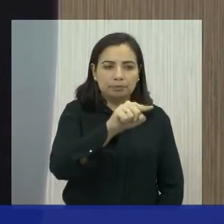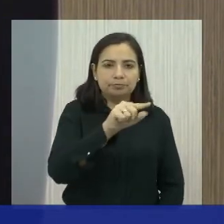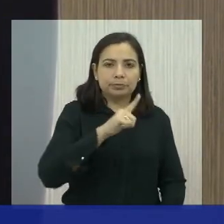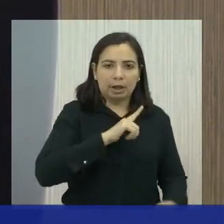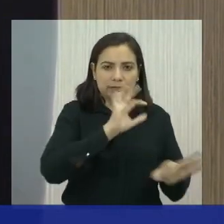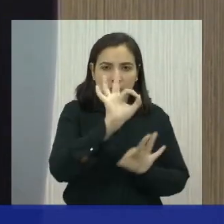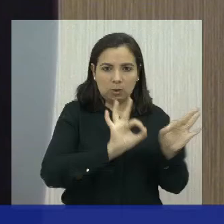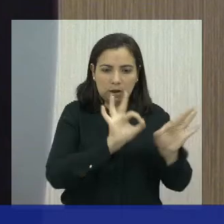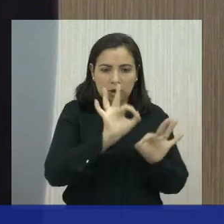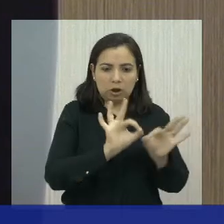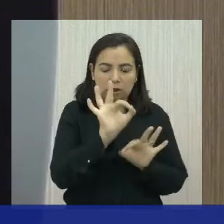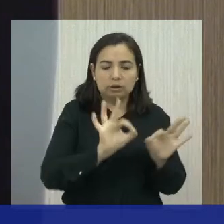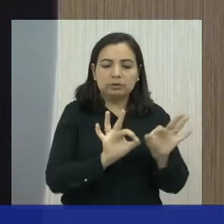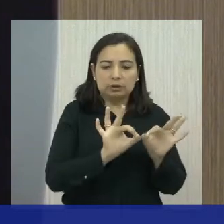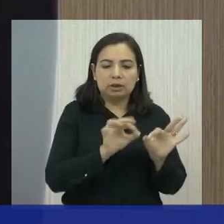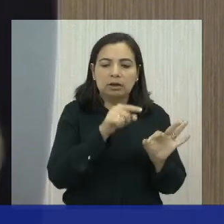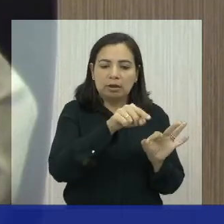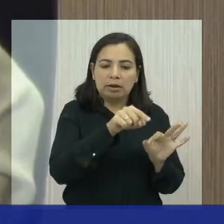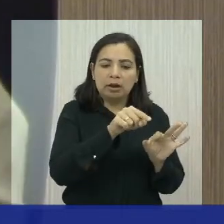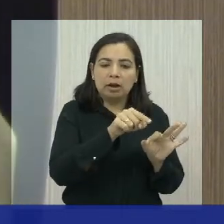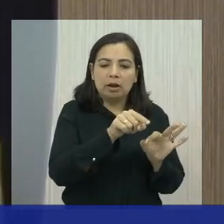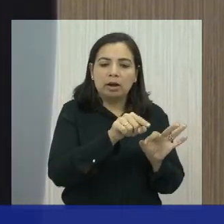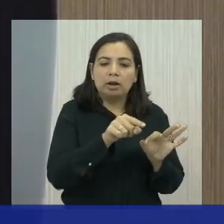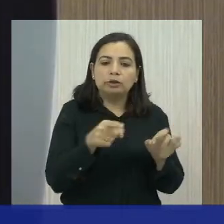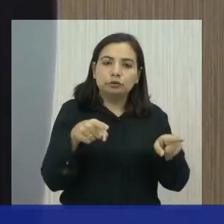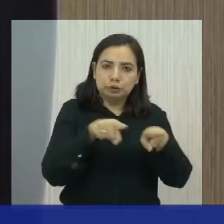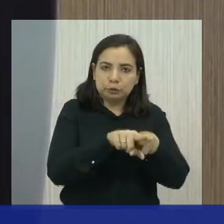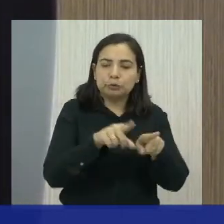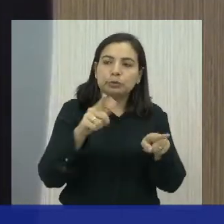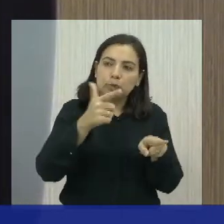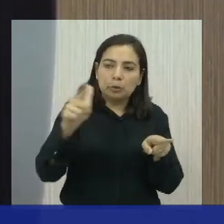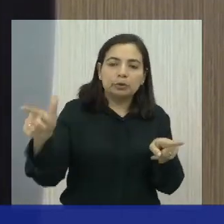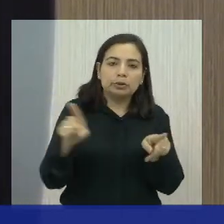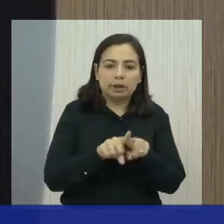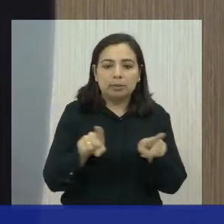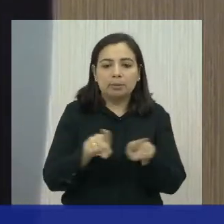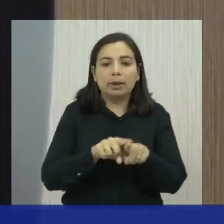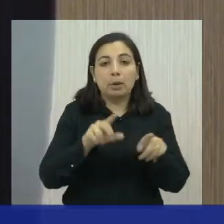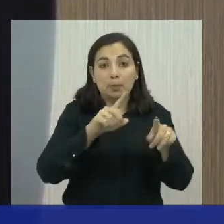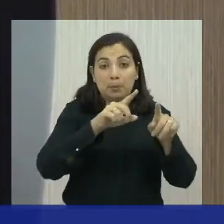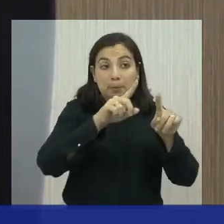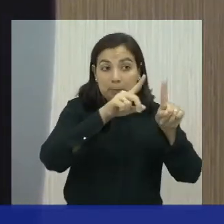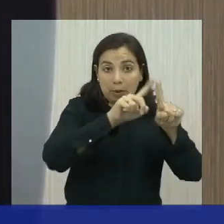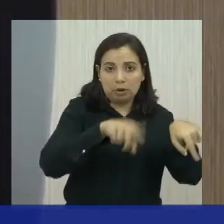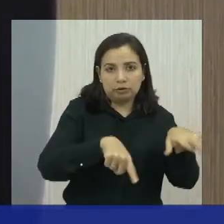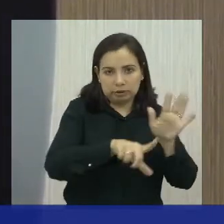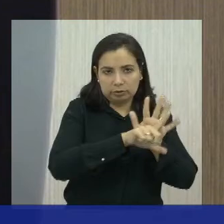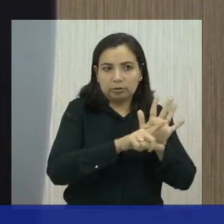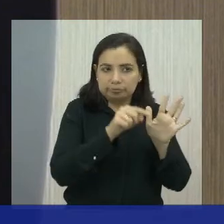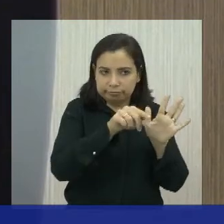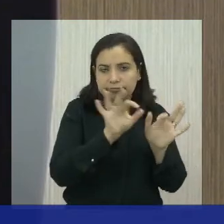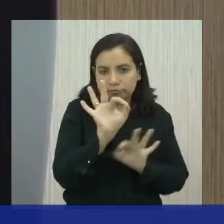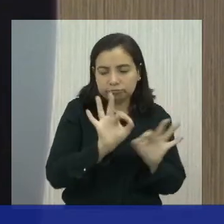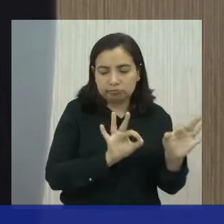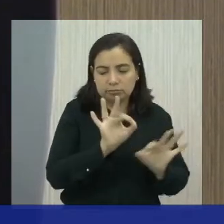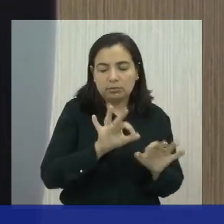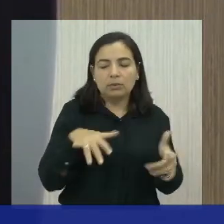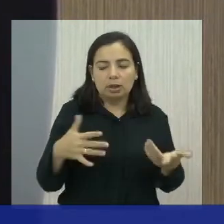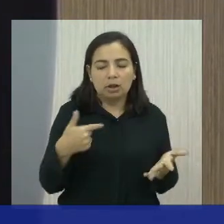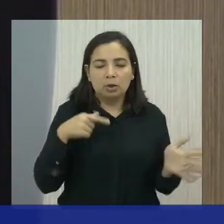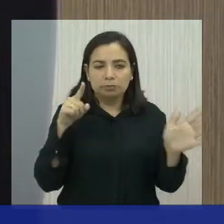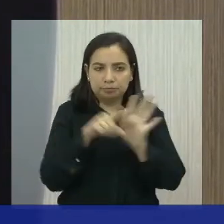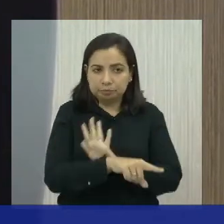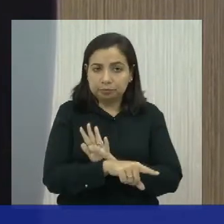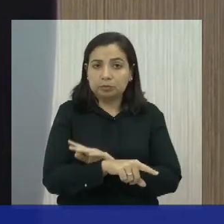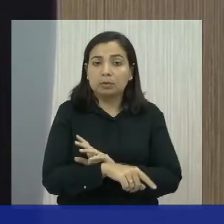elaborou, né, juntamente com os demais, o projeto de lei. Quando o fiscal